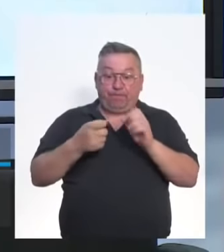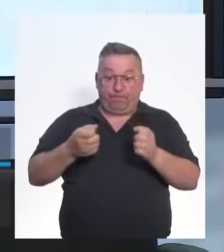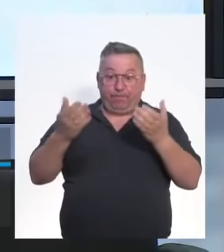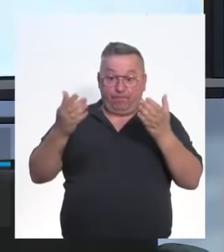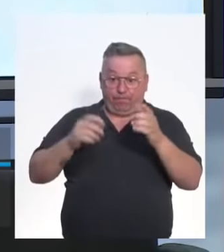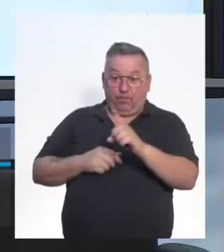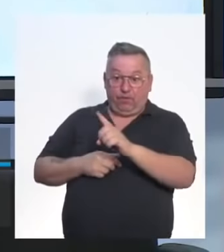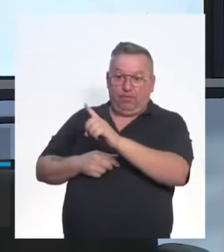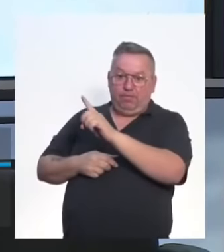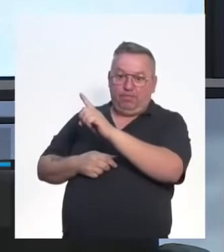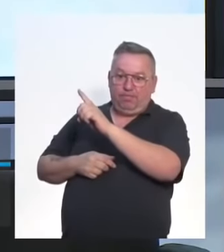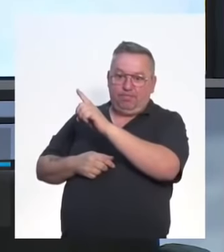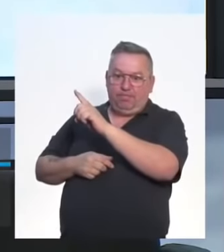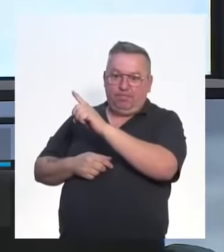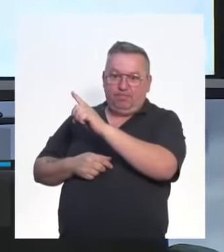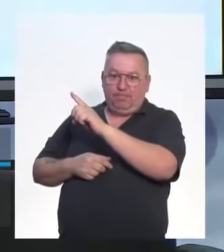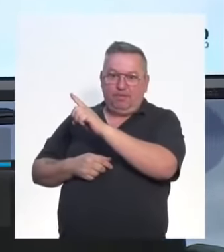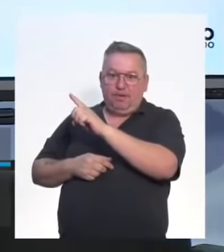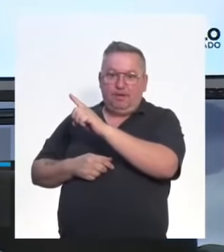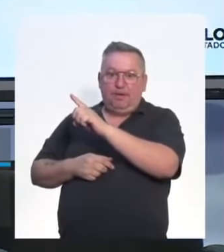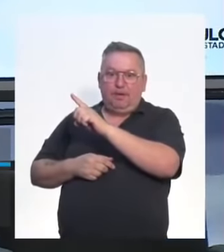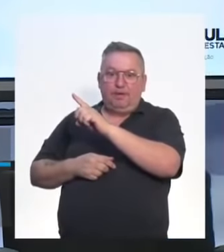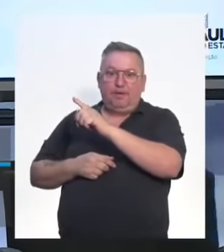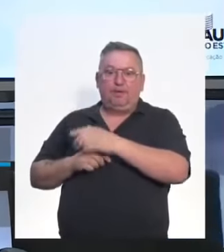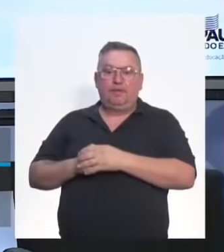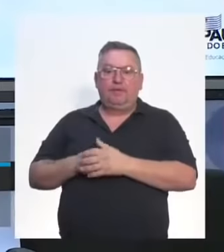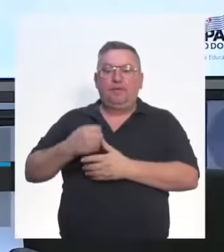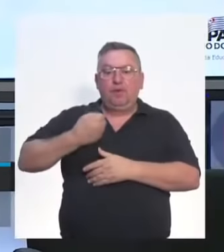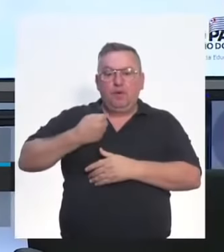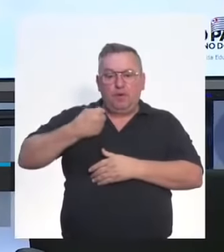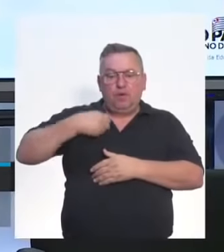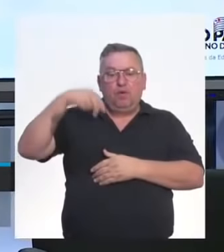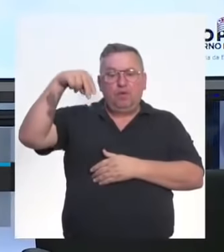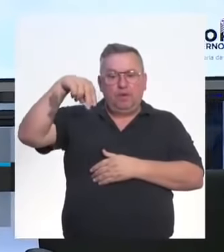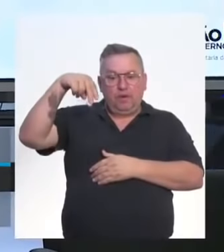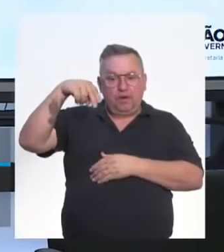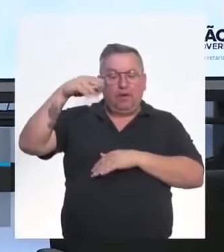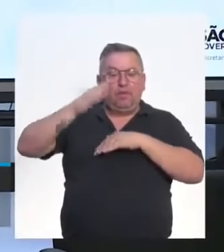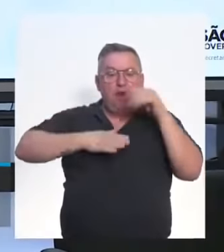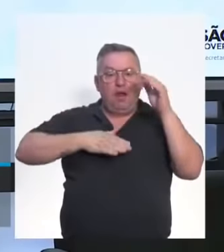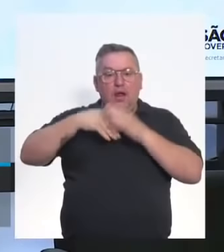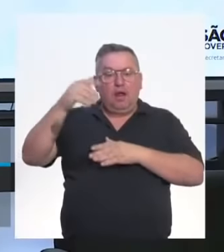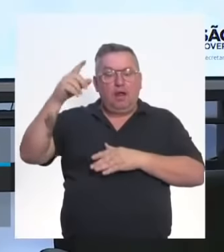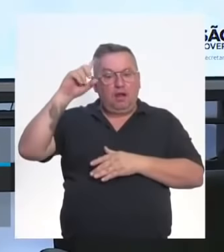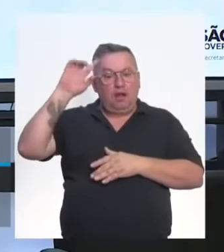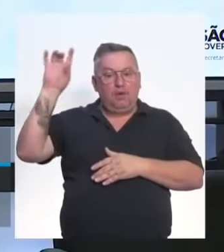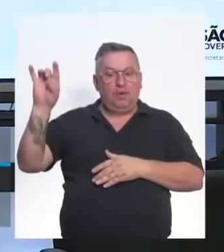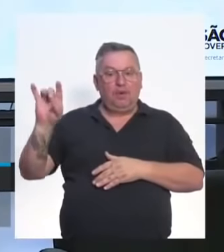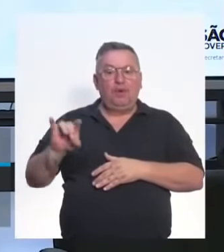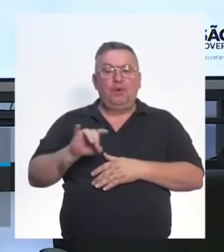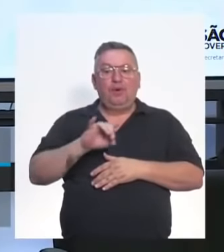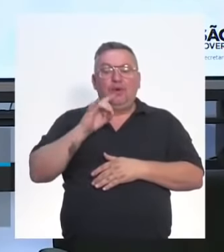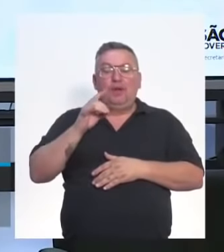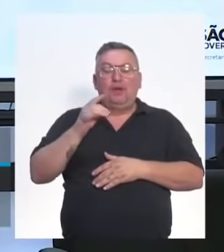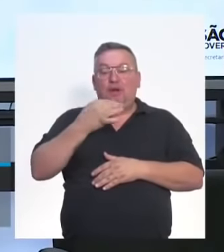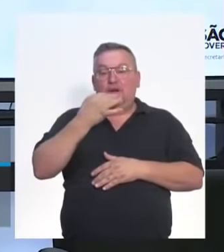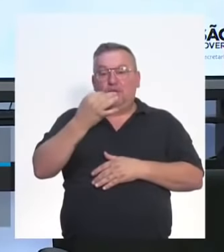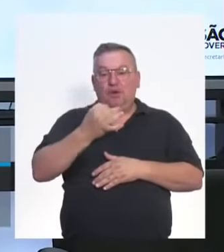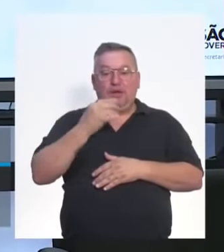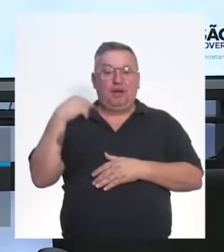vocês aí, ó, tá? O título da aula, números naturais, prática no cotidiano, né? O próprio título já sugere o que a